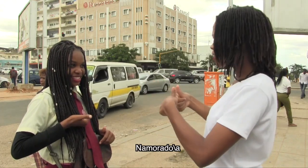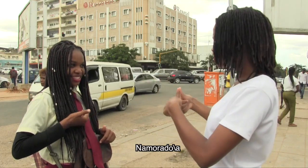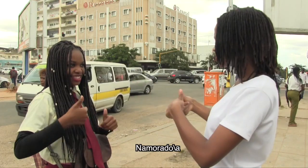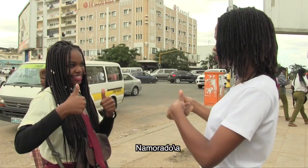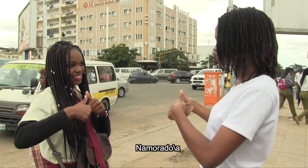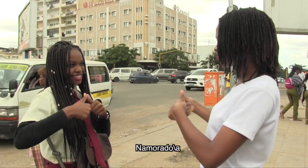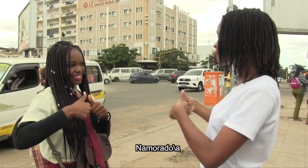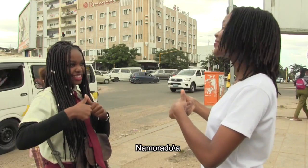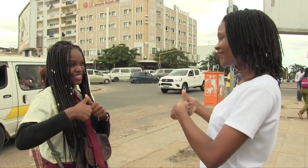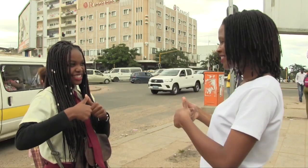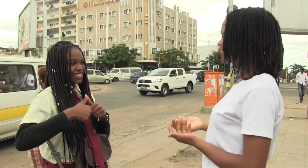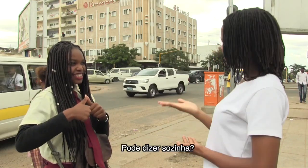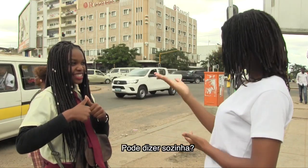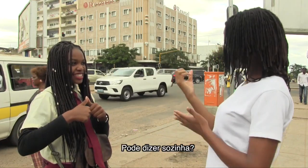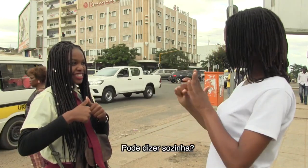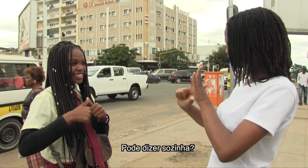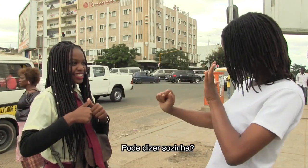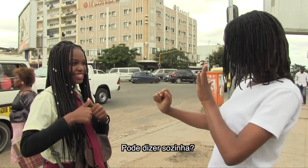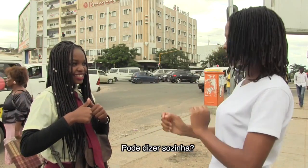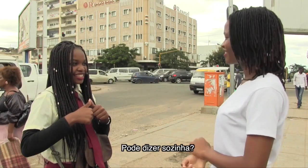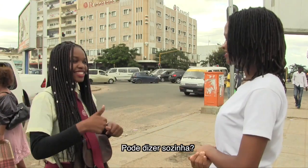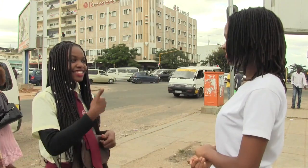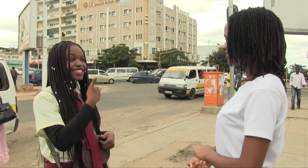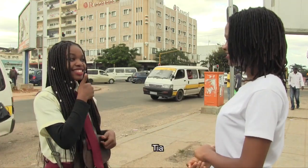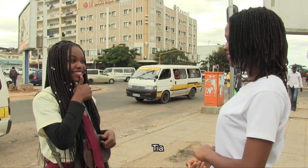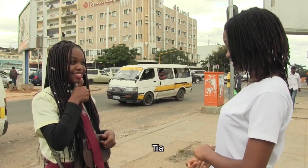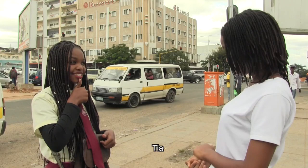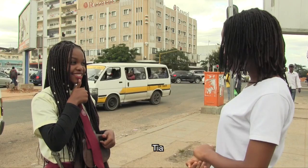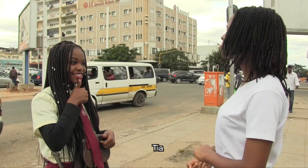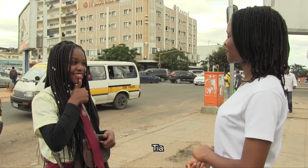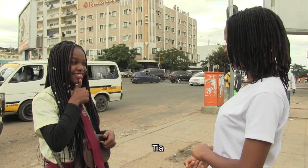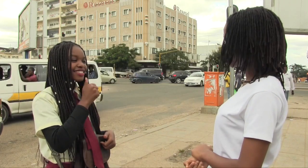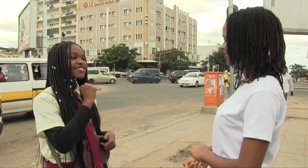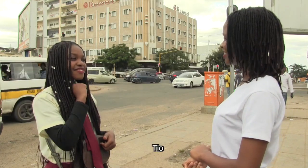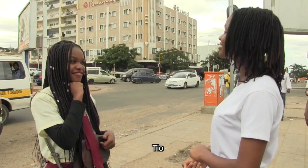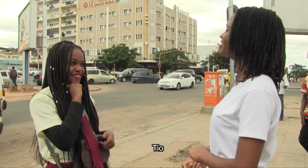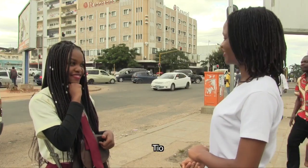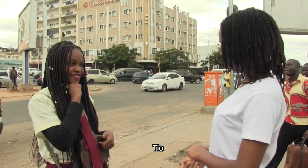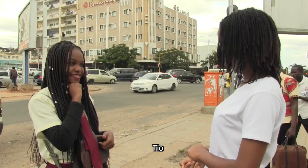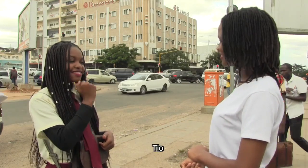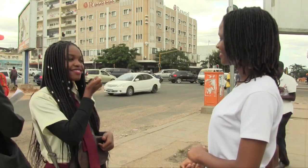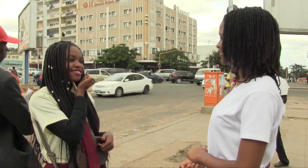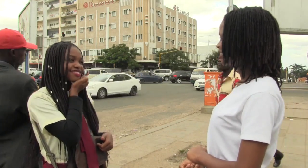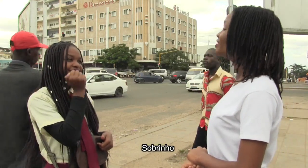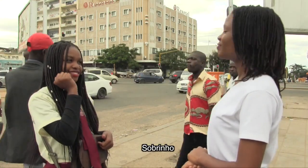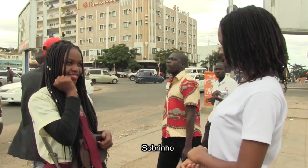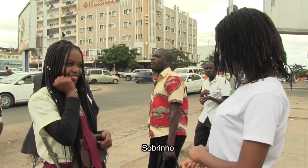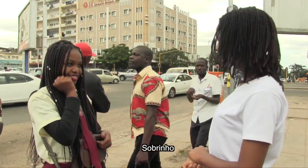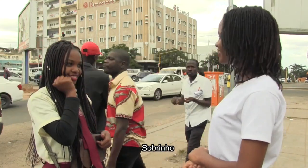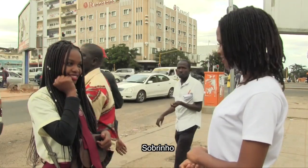Namorado. Pode dizer sozinha? Tio, Tio,